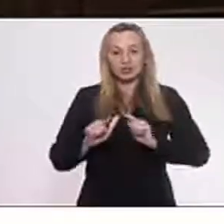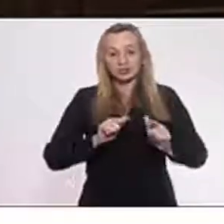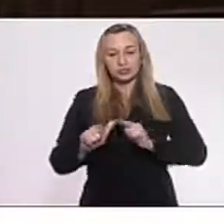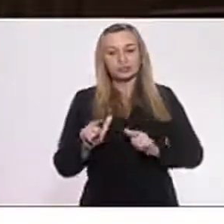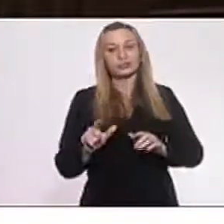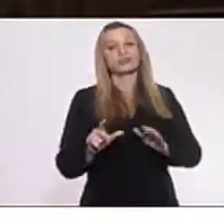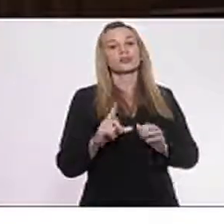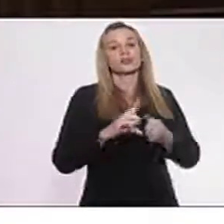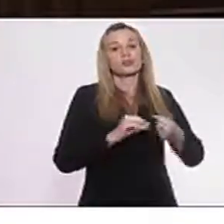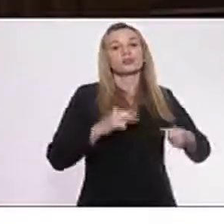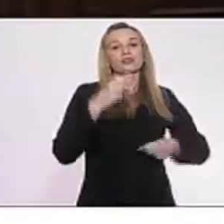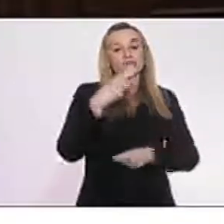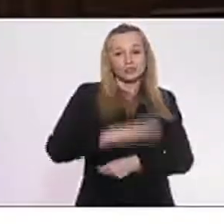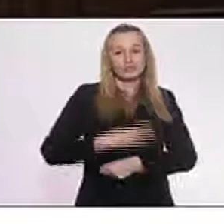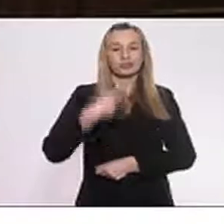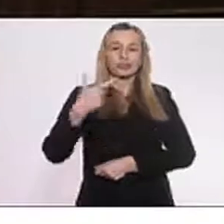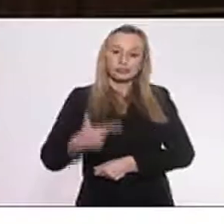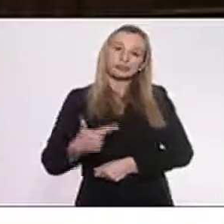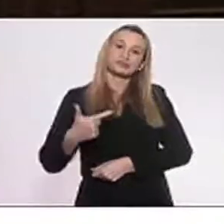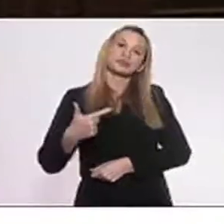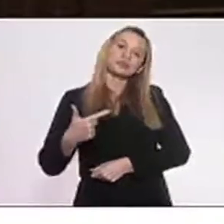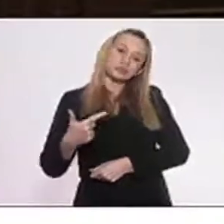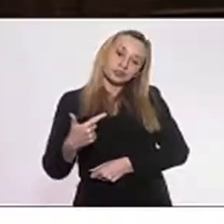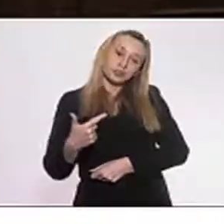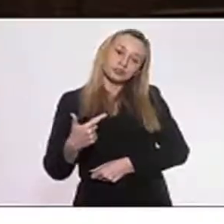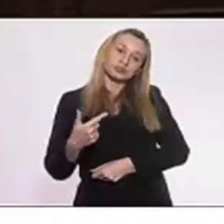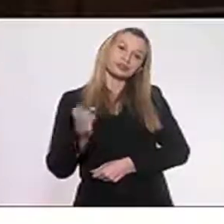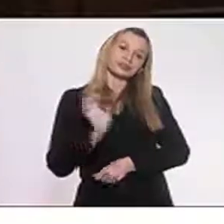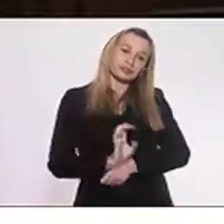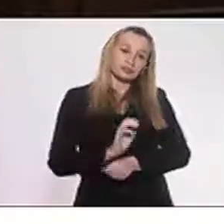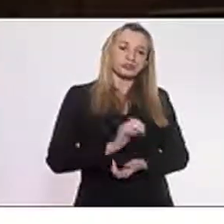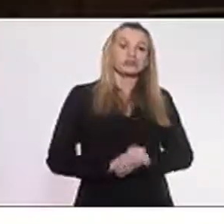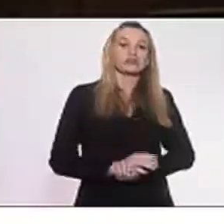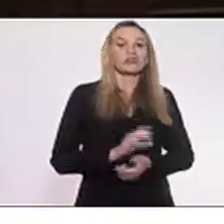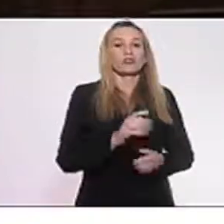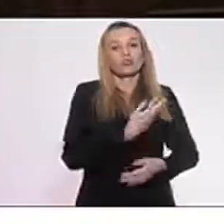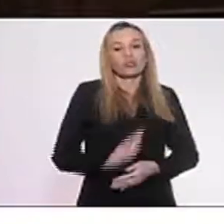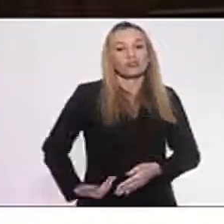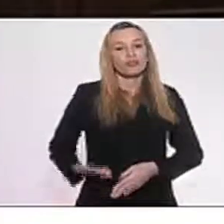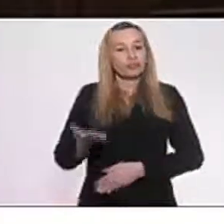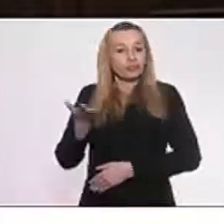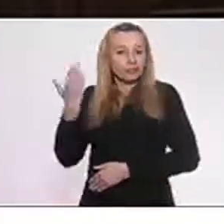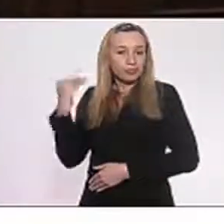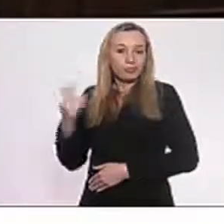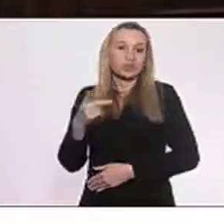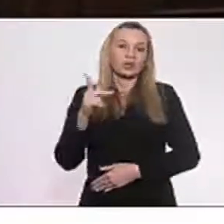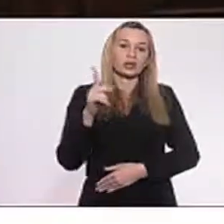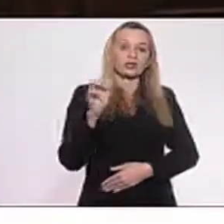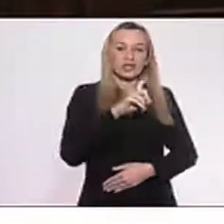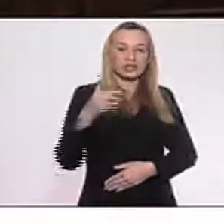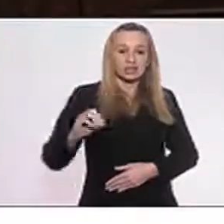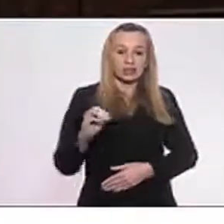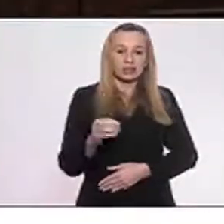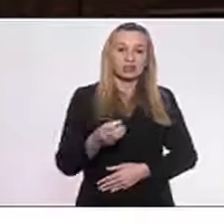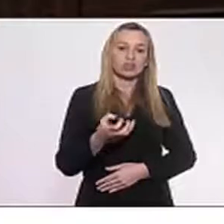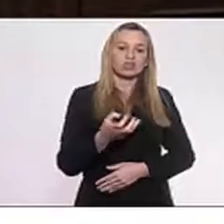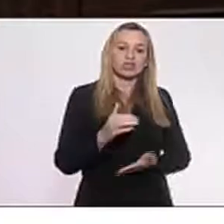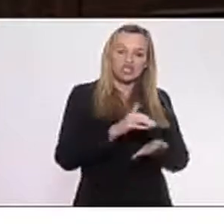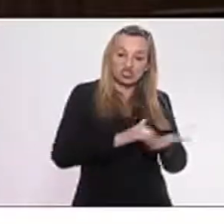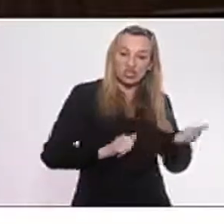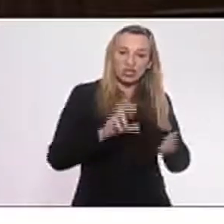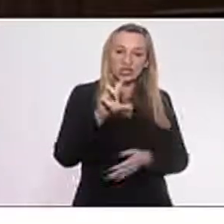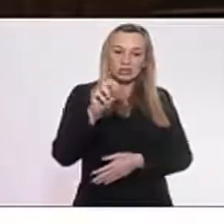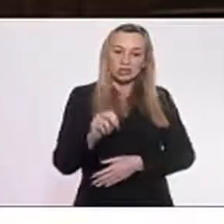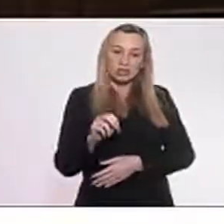artigo 332 da Constituição do Estado. No governo passado, o Pezão tentou tomar 50%